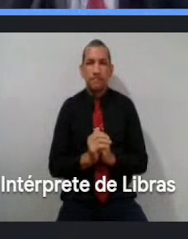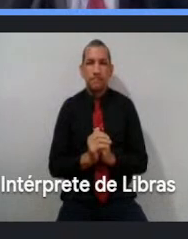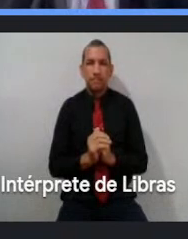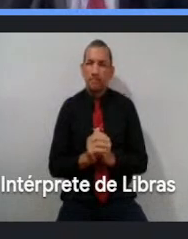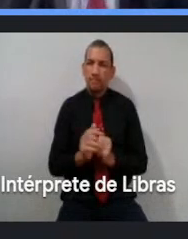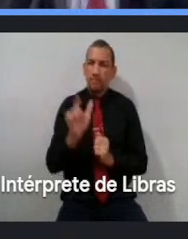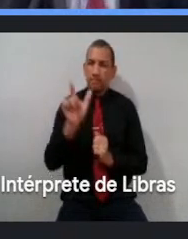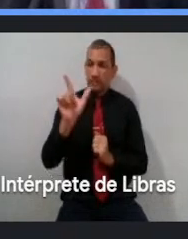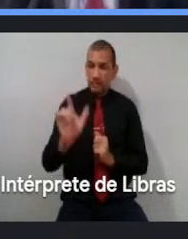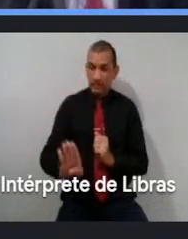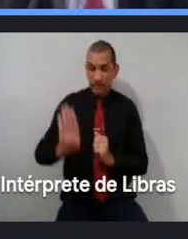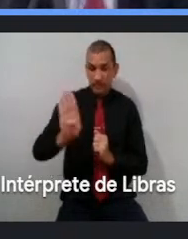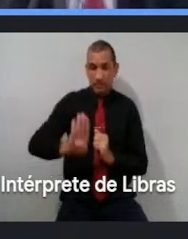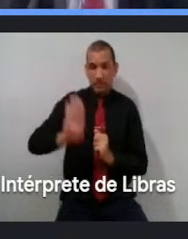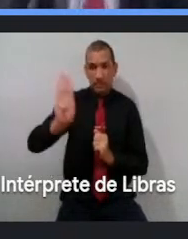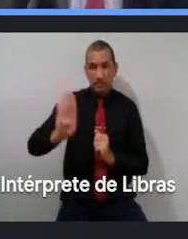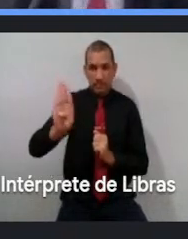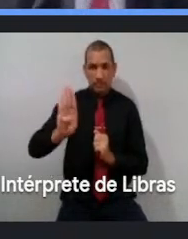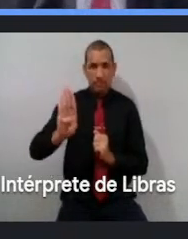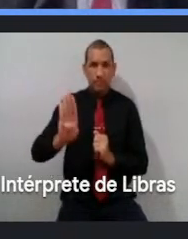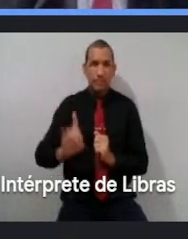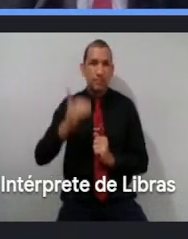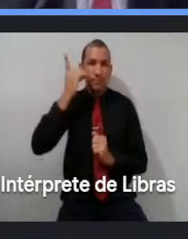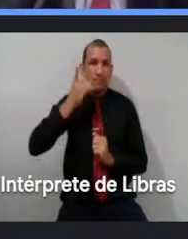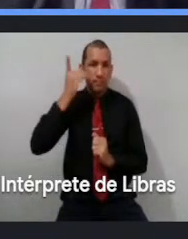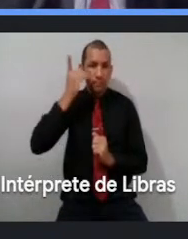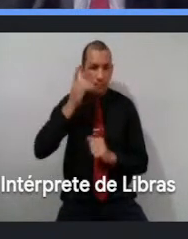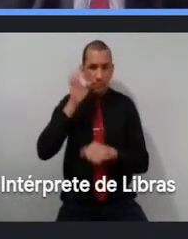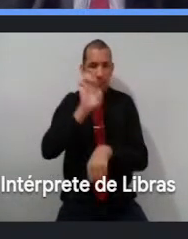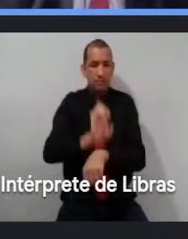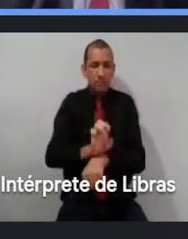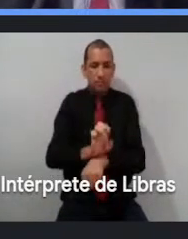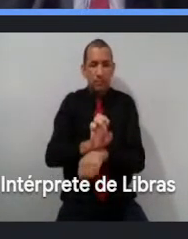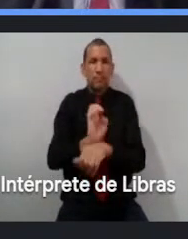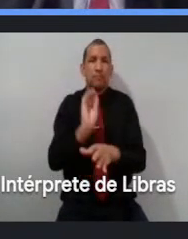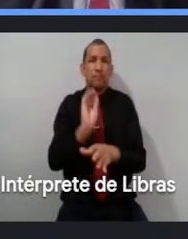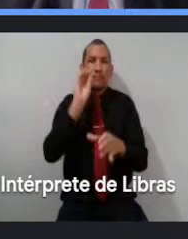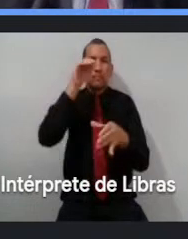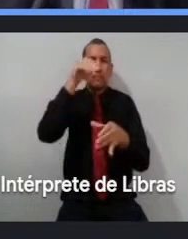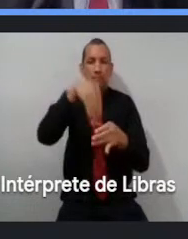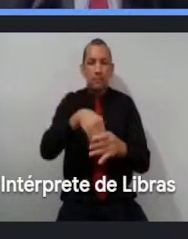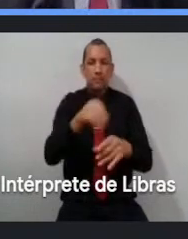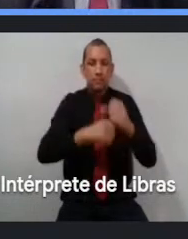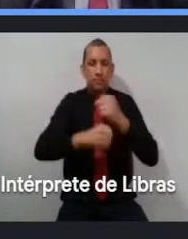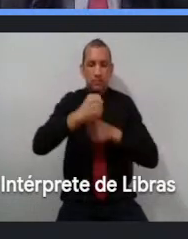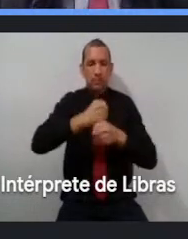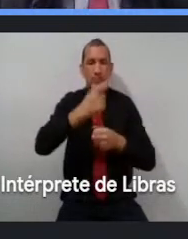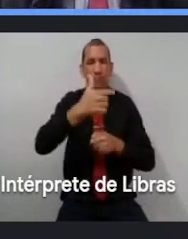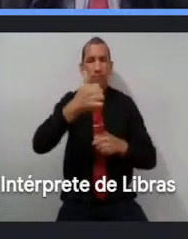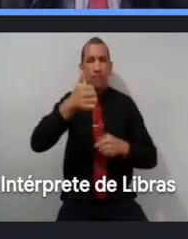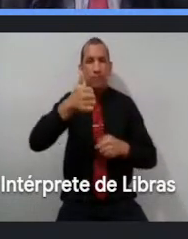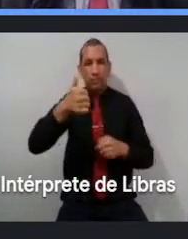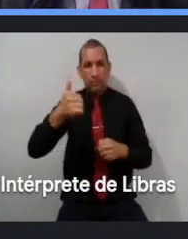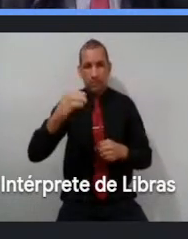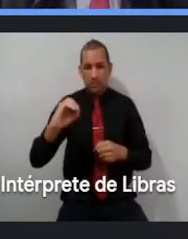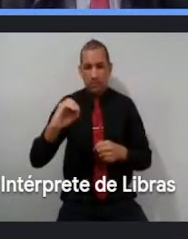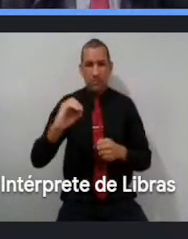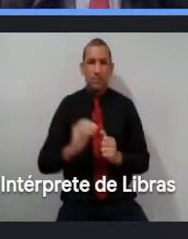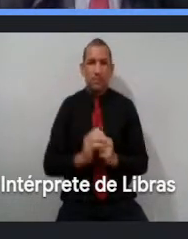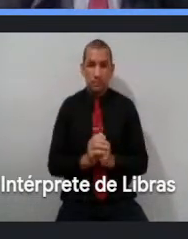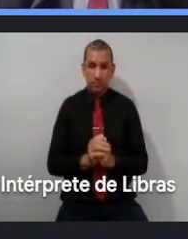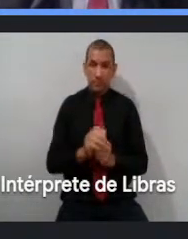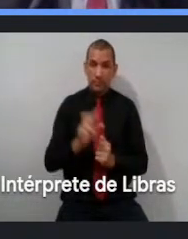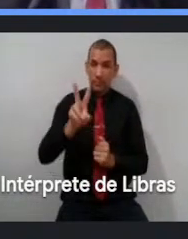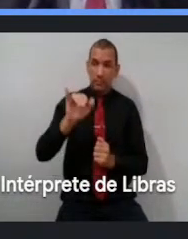candidato a deputado estadual né referente às eleições de 2010 em Word